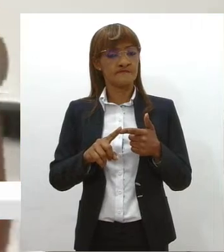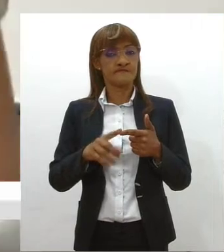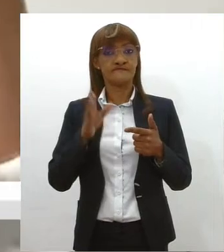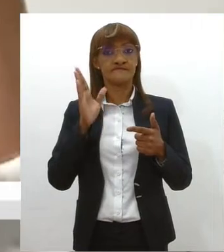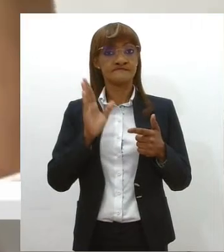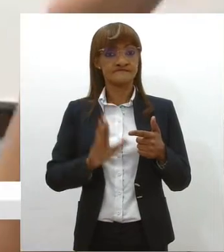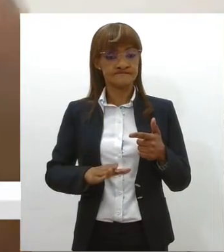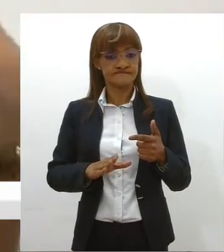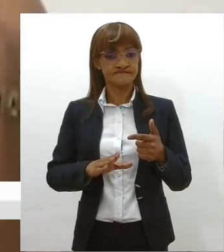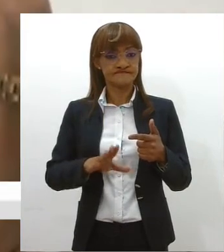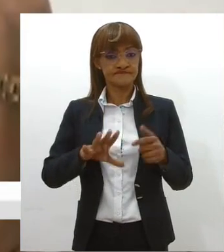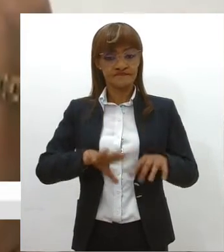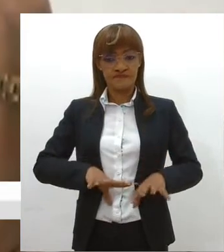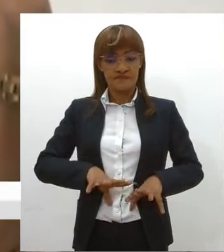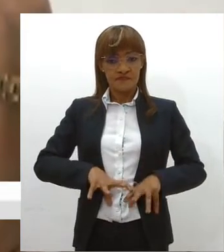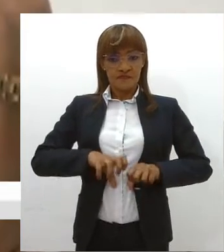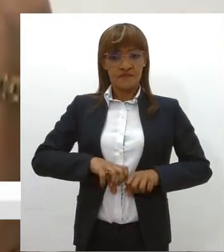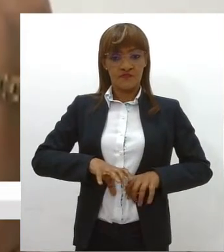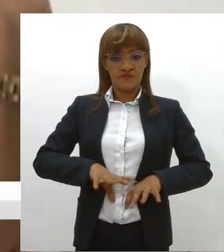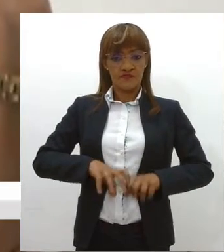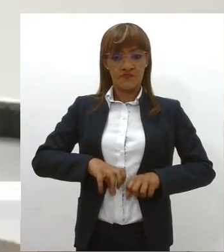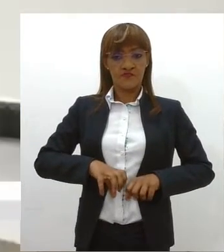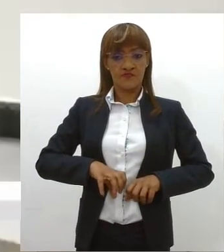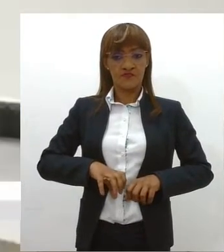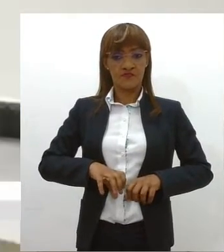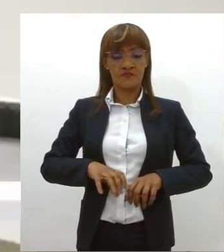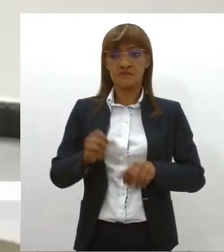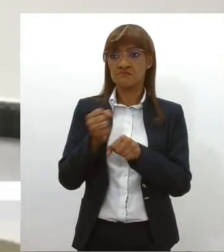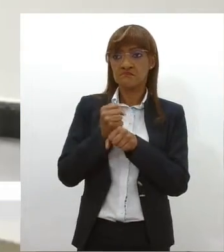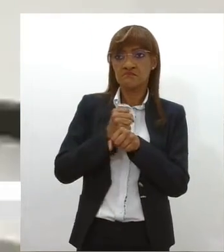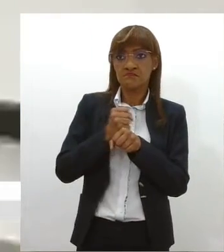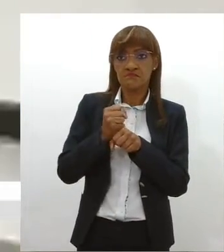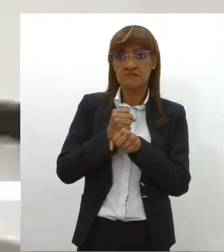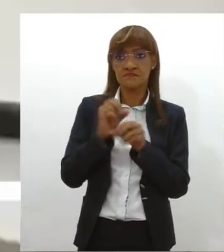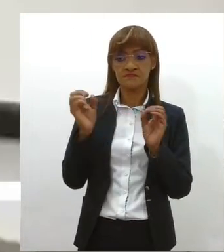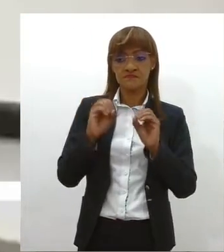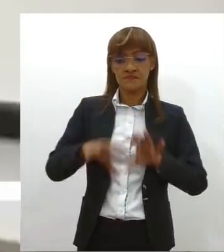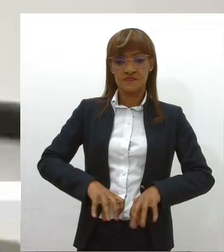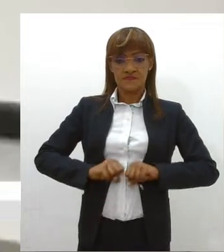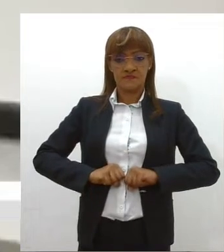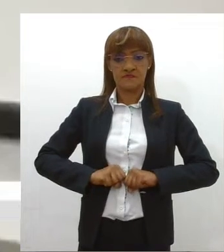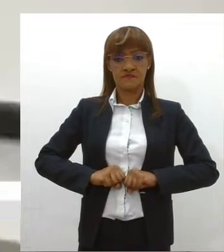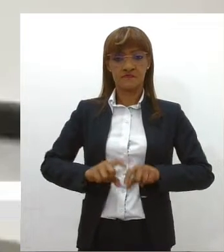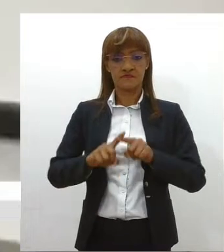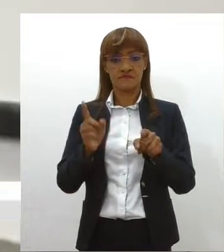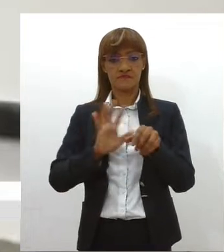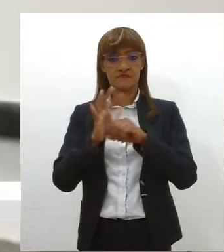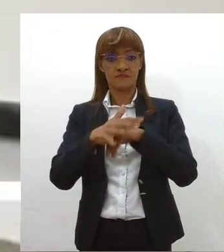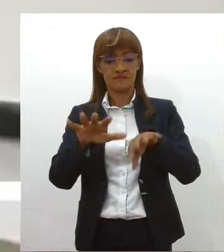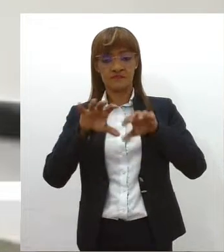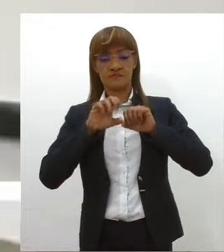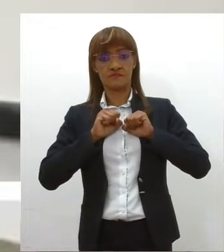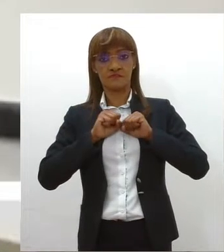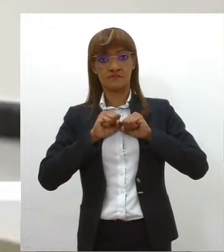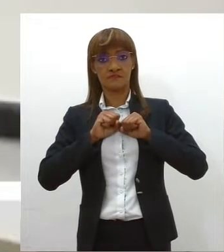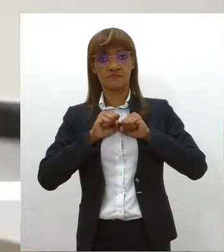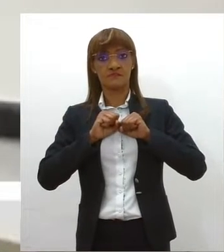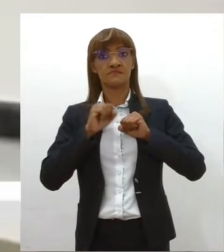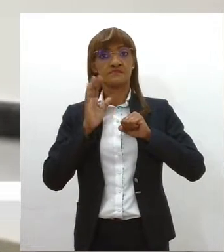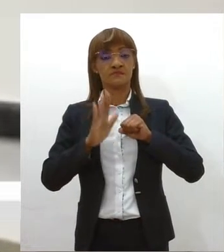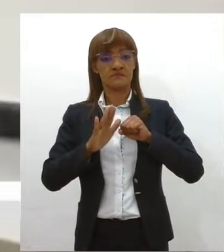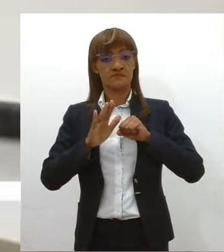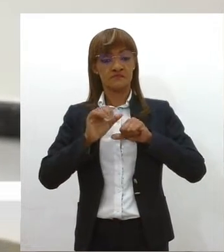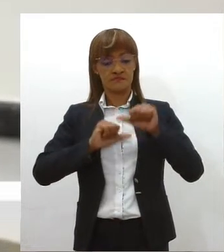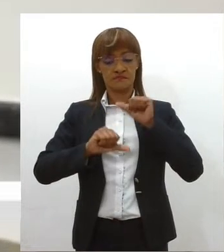que já tinham 60 anos, já não menstruavam há anos. Com a infecção do COVID, o endométrio foi estimulado e tiveram,